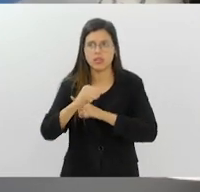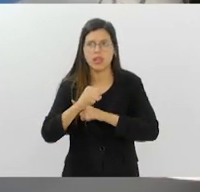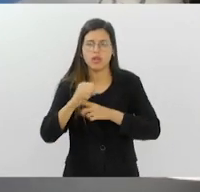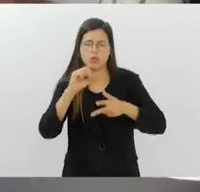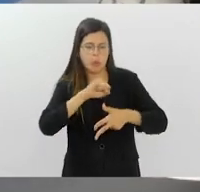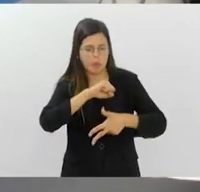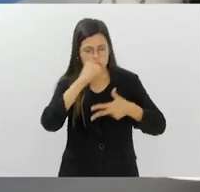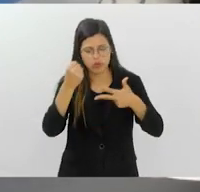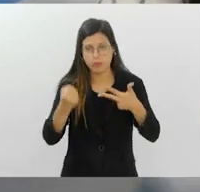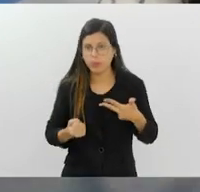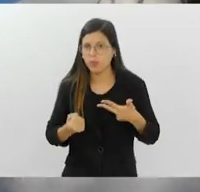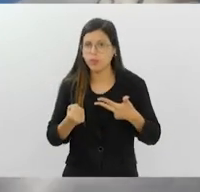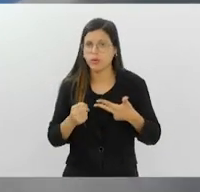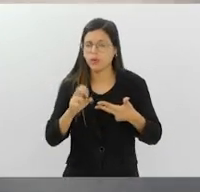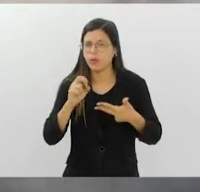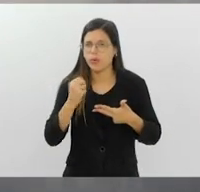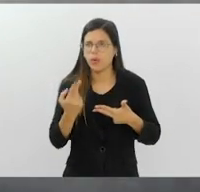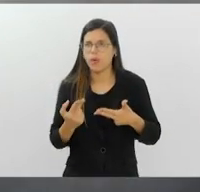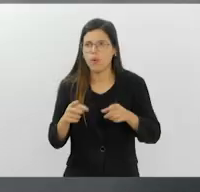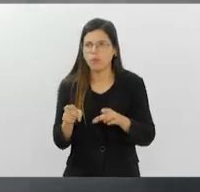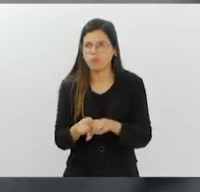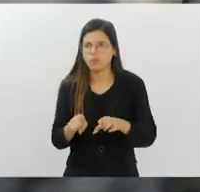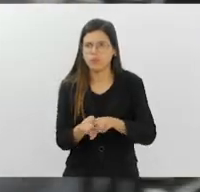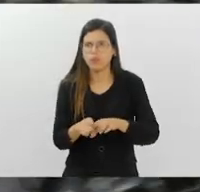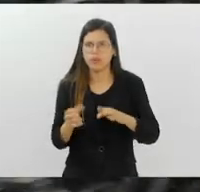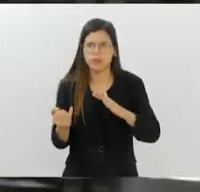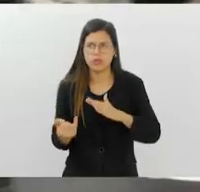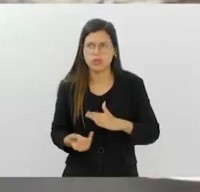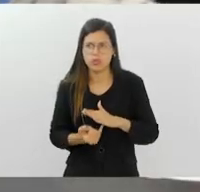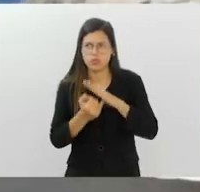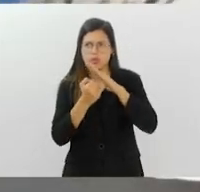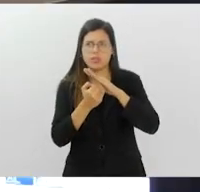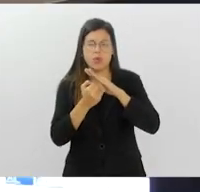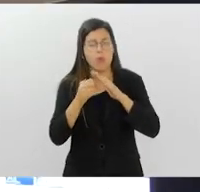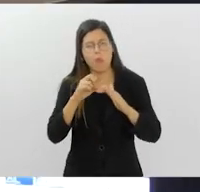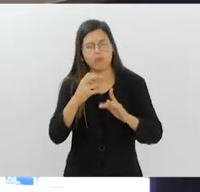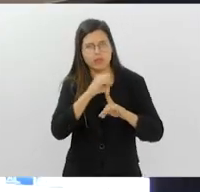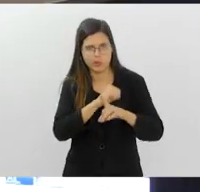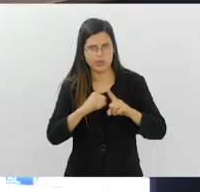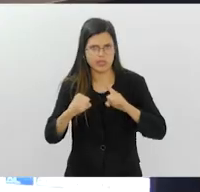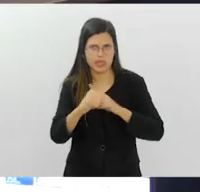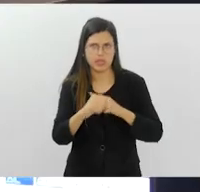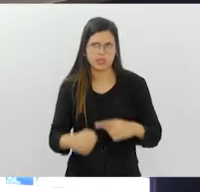no poder público ou seja nas esferas das organização da sociedade civil